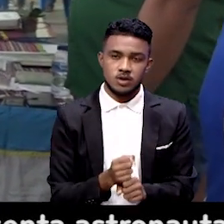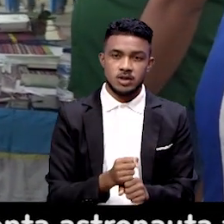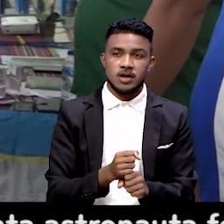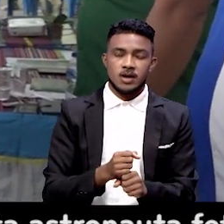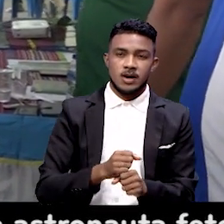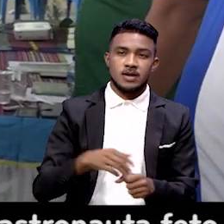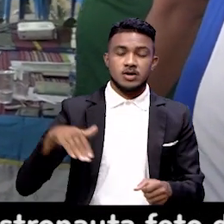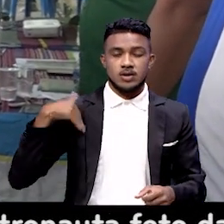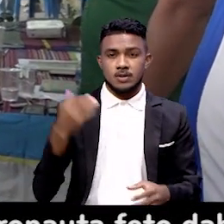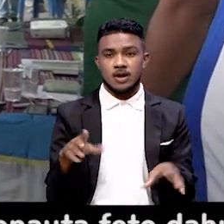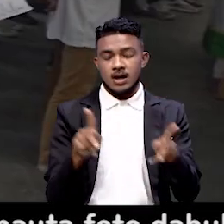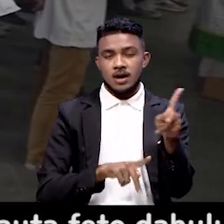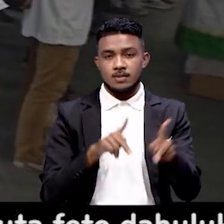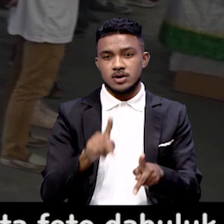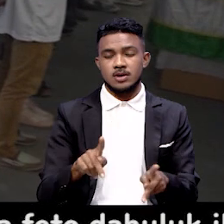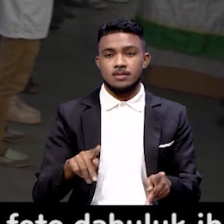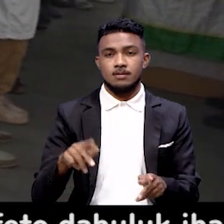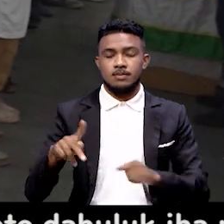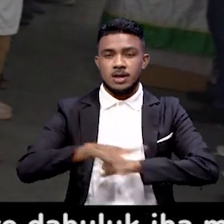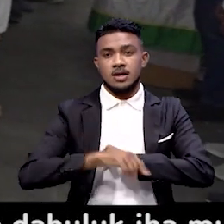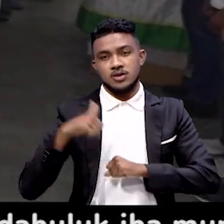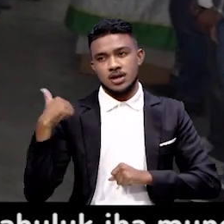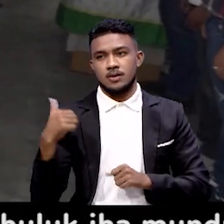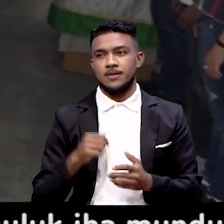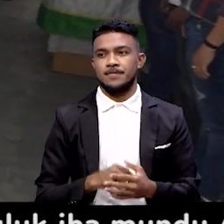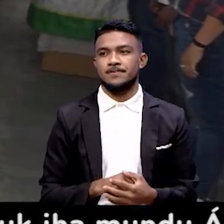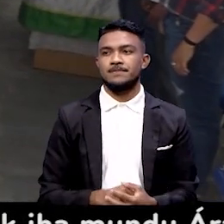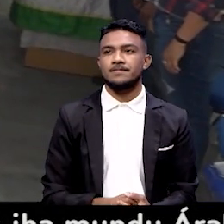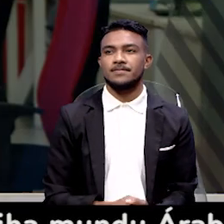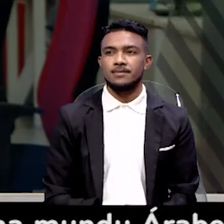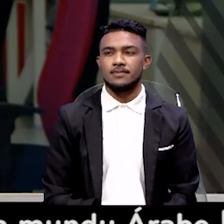militante partidu Seluk. Abraham Omaral, Justiniano Nano, Ziamen.